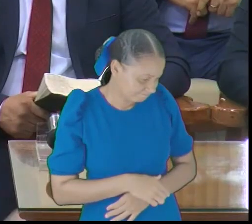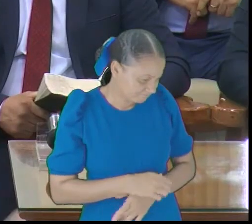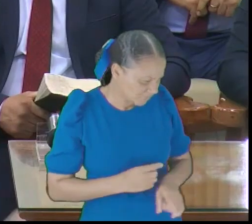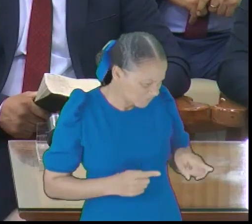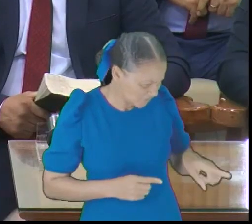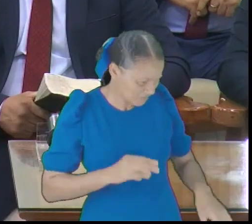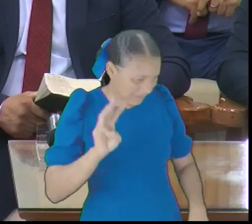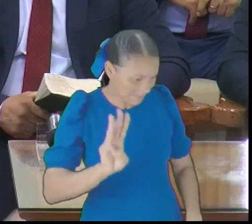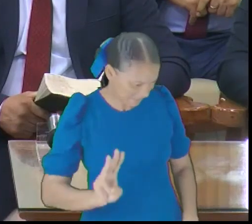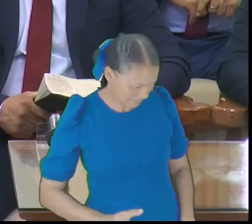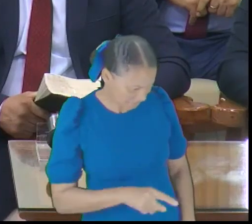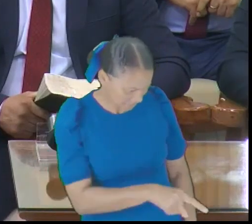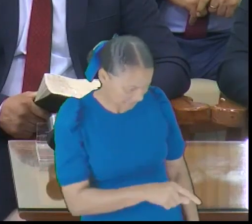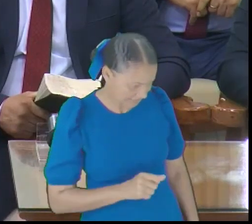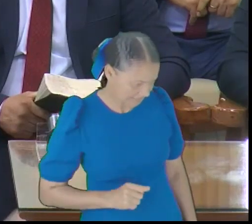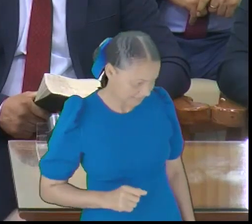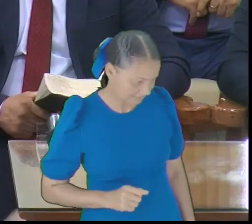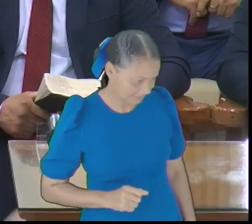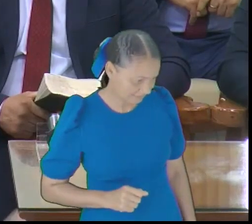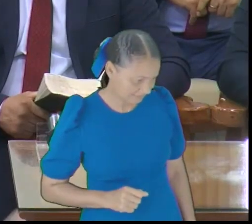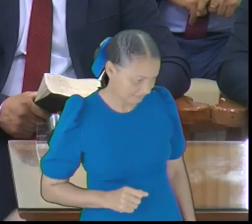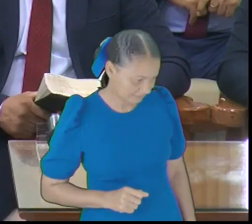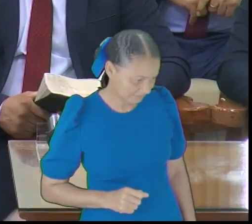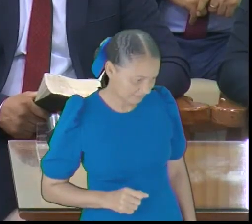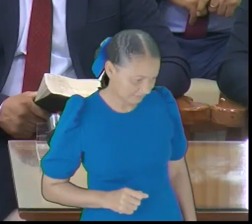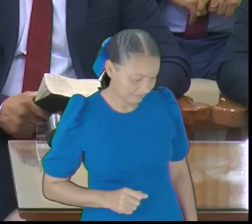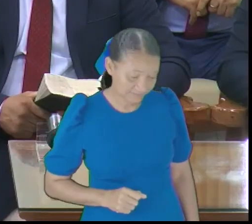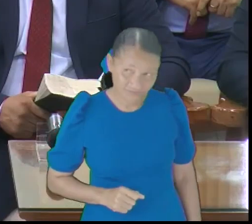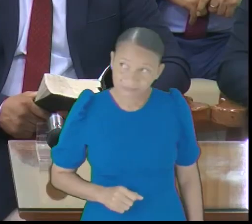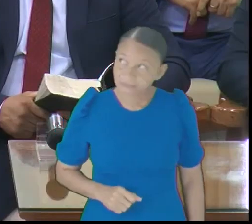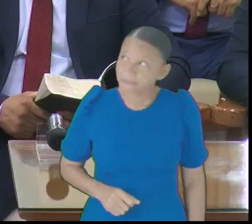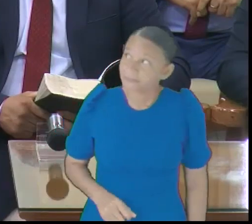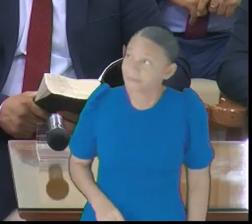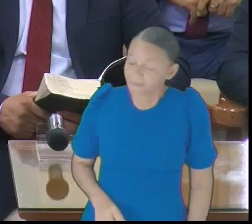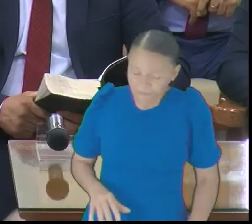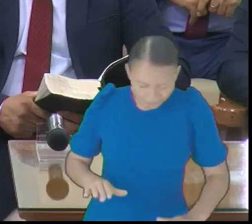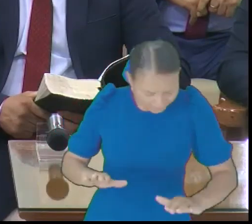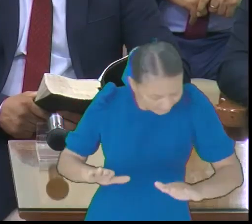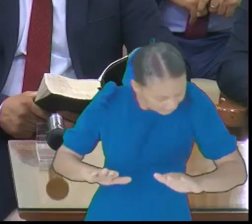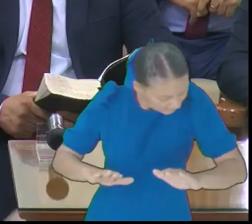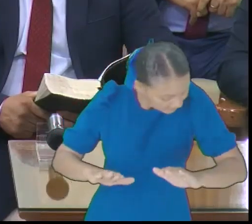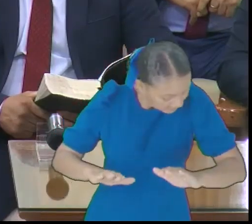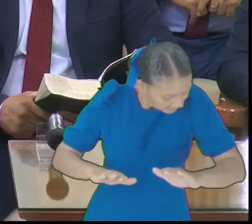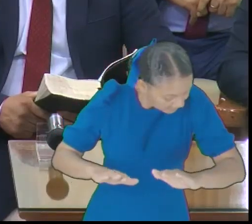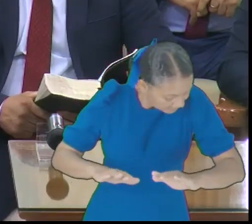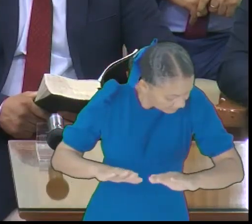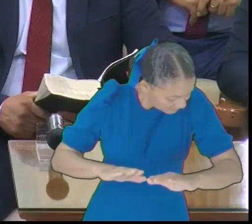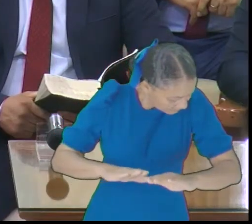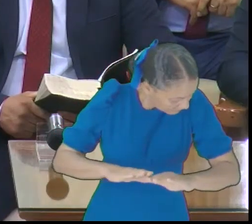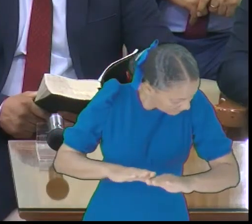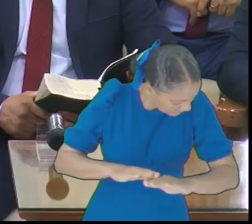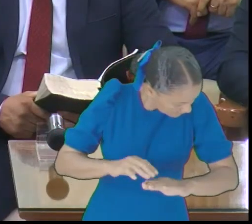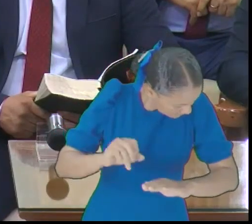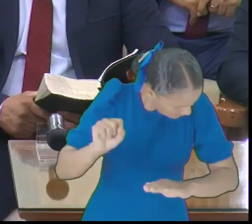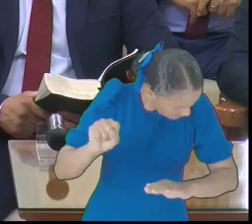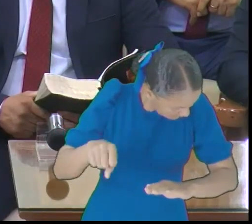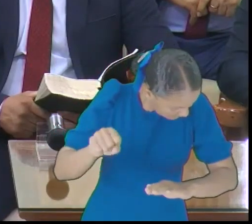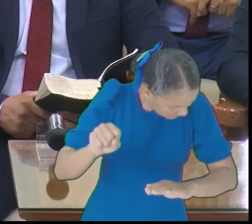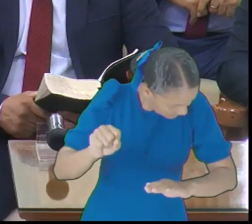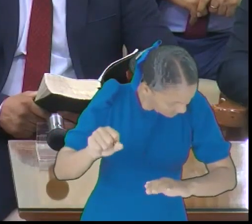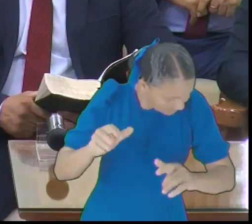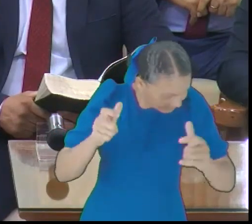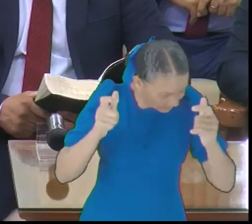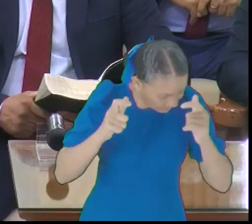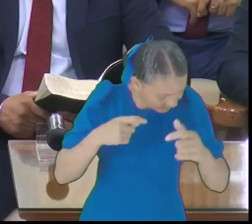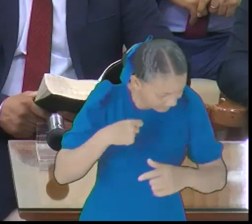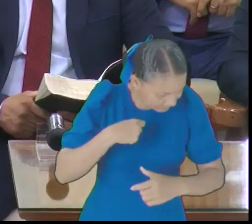é Mefibosete? Ele nem ousou olhar para o rei, de cabeça baixa disse: sim, majestade,